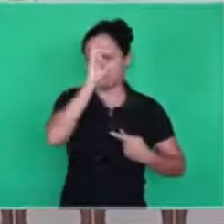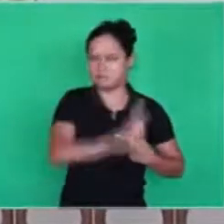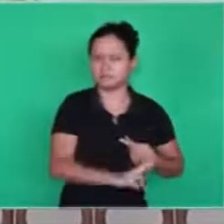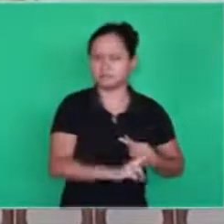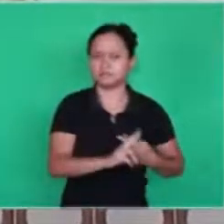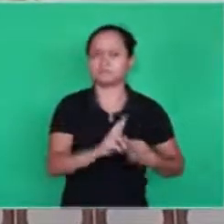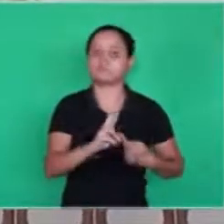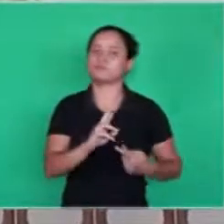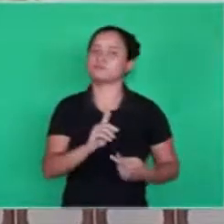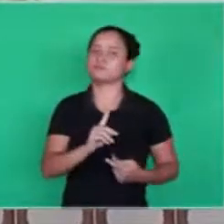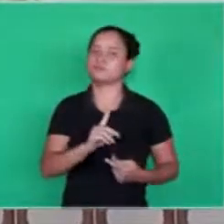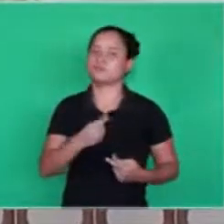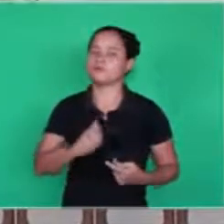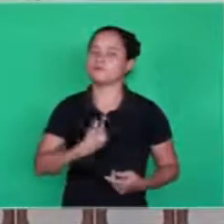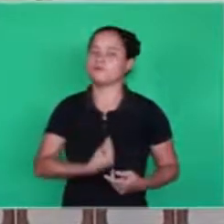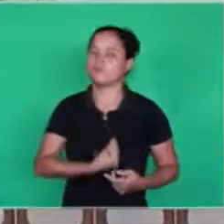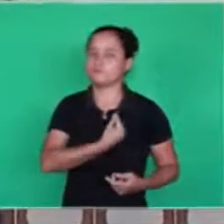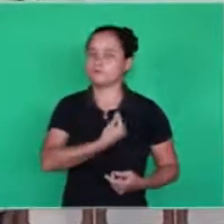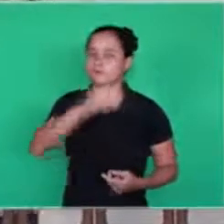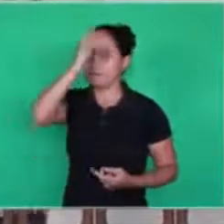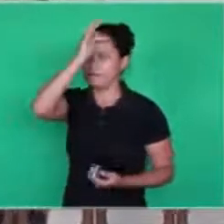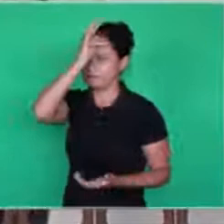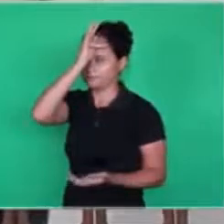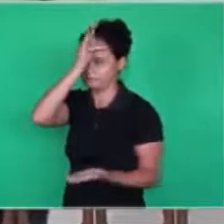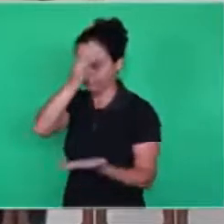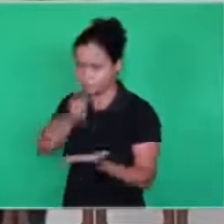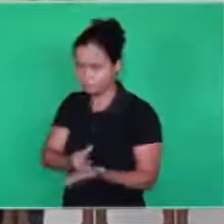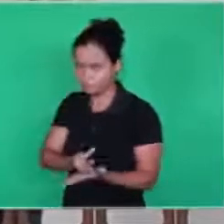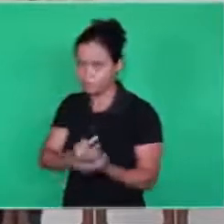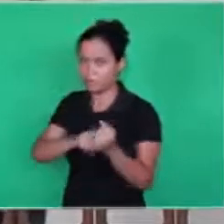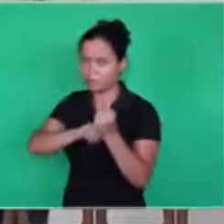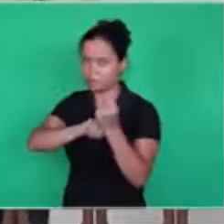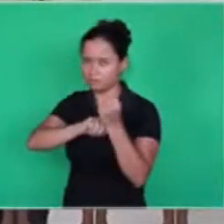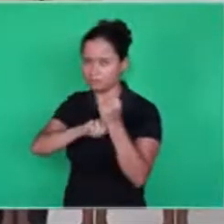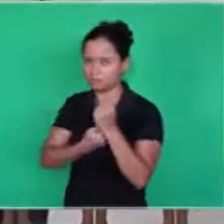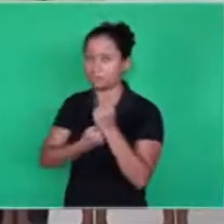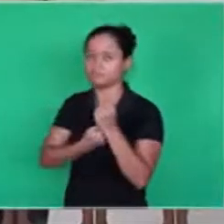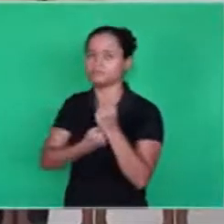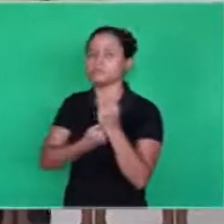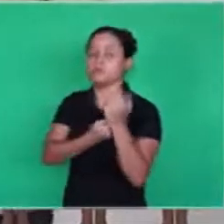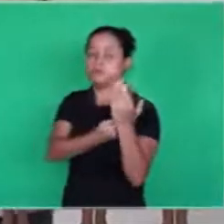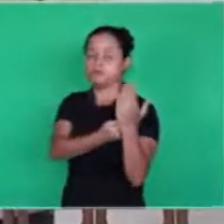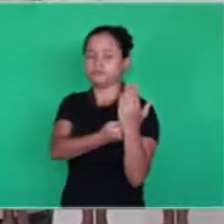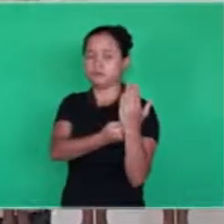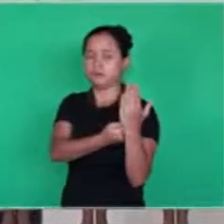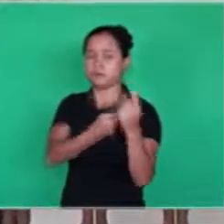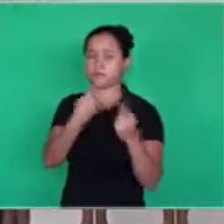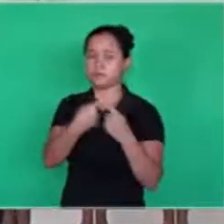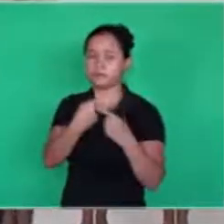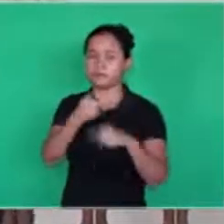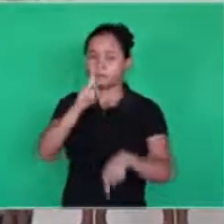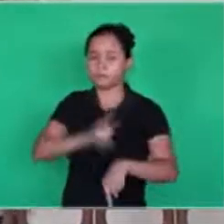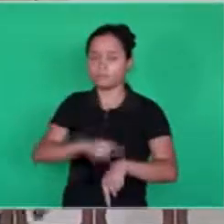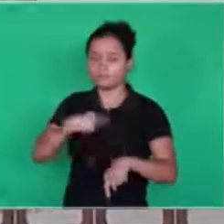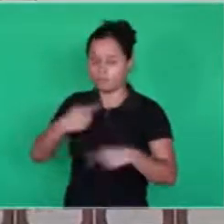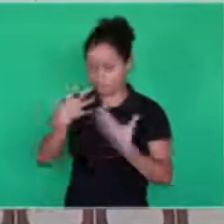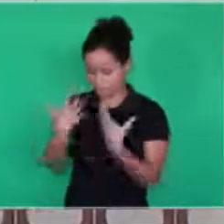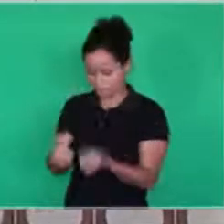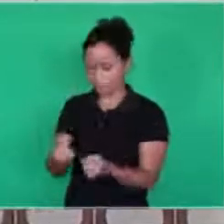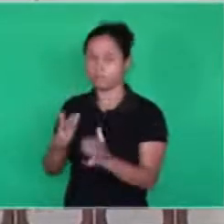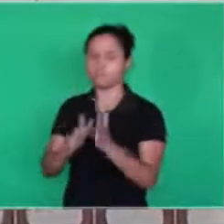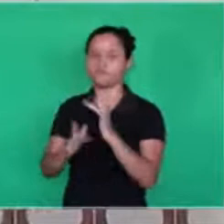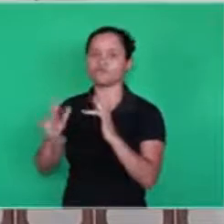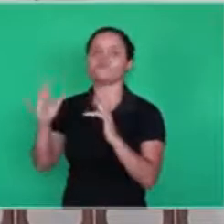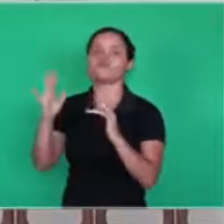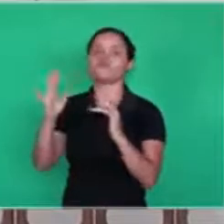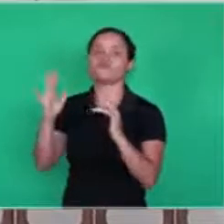do revelador dos mistérios, porque quando eu aceitei a Jesus no caminho de Damasco, eu tinha religião, mas agora eu